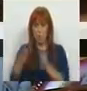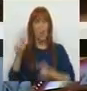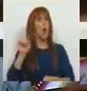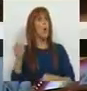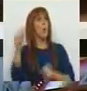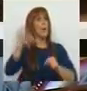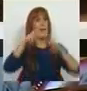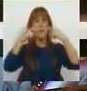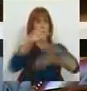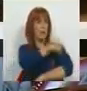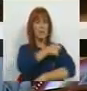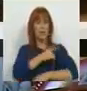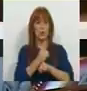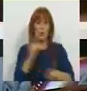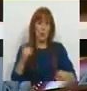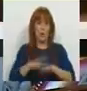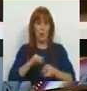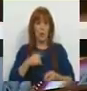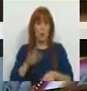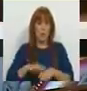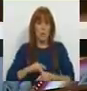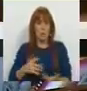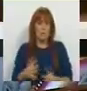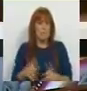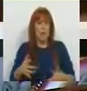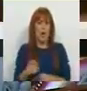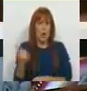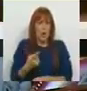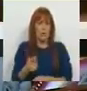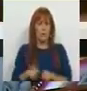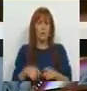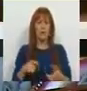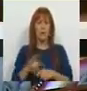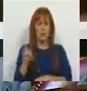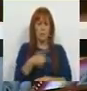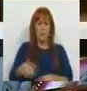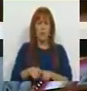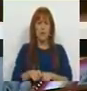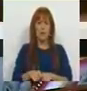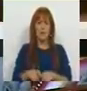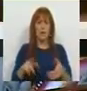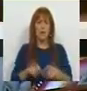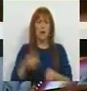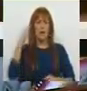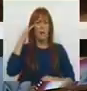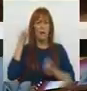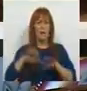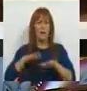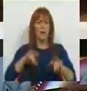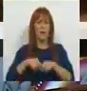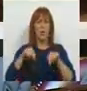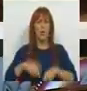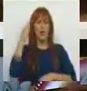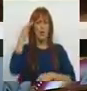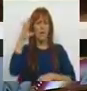aqui representados em virtude de um motivo de força maior que levou ao cancelamento da degustação que estava prevista para hoje